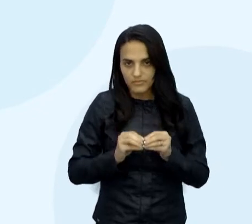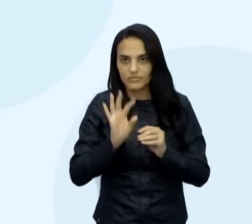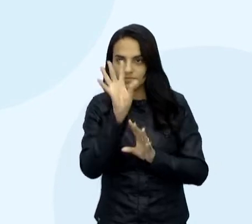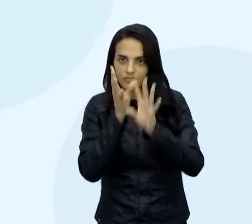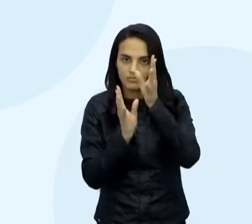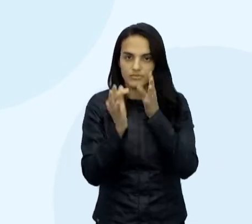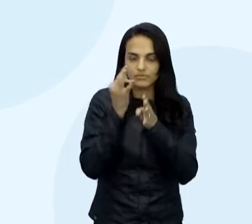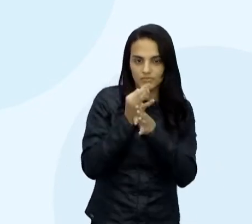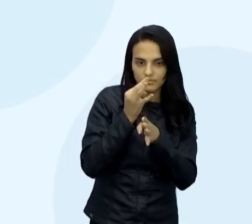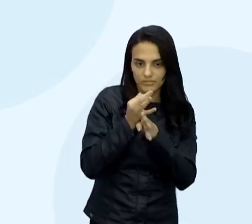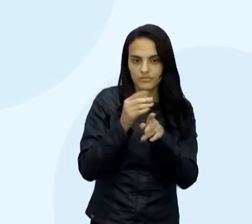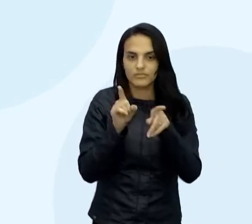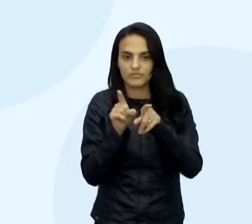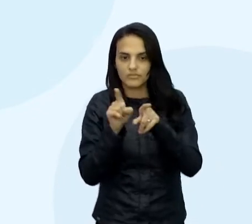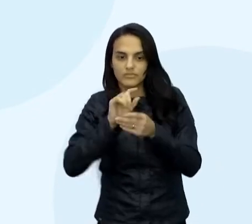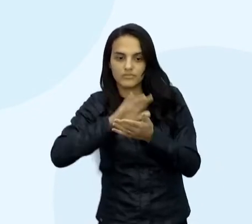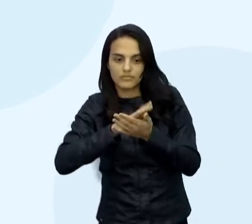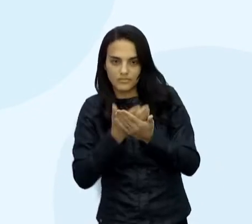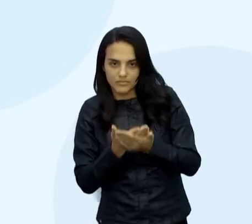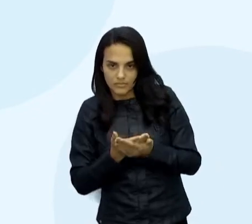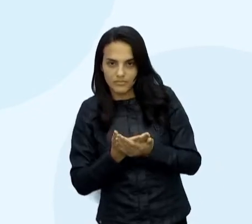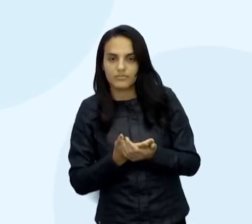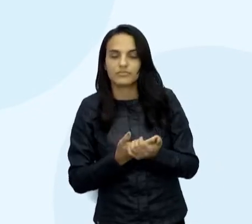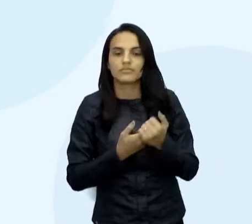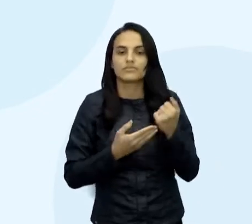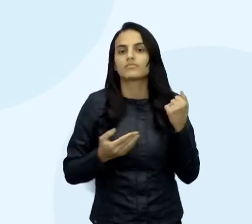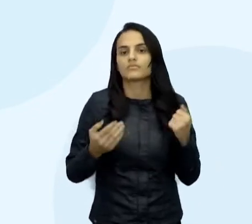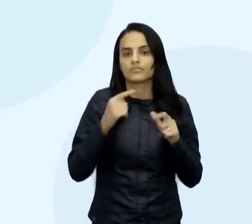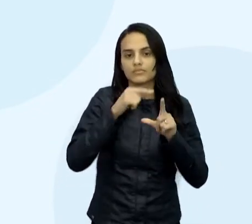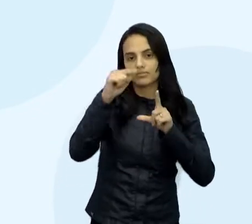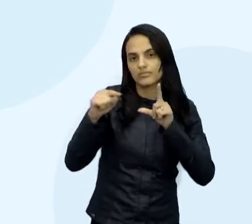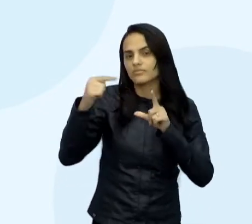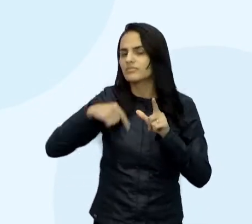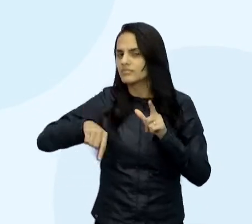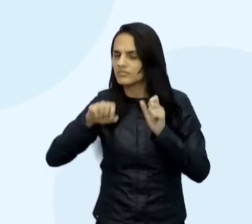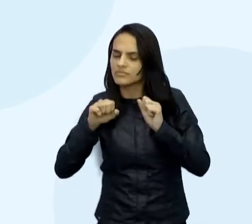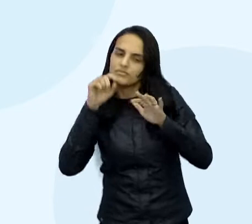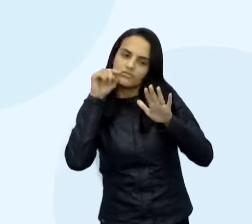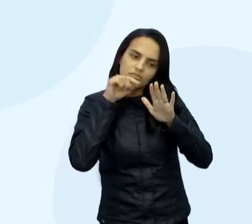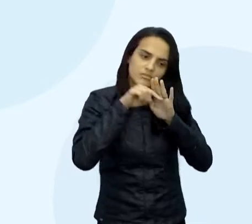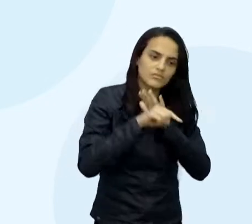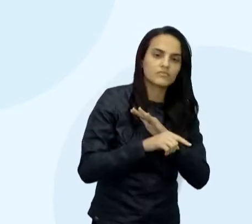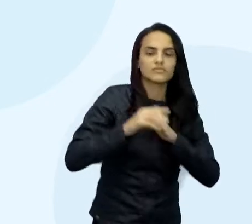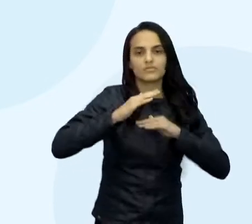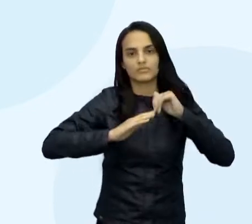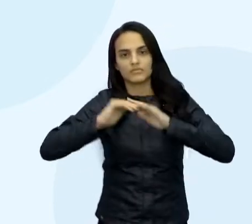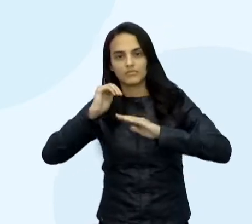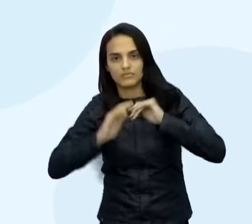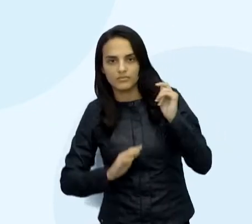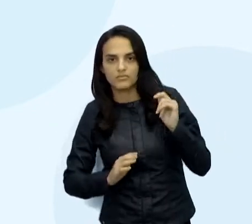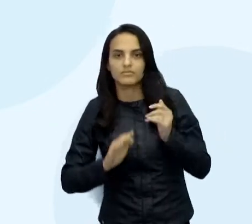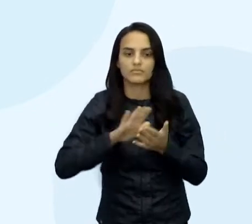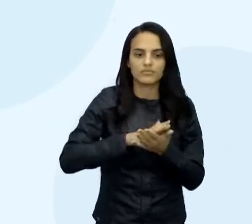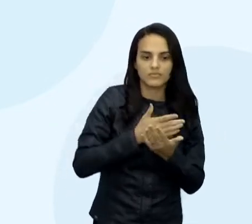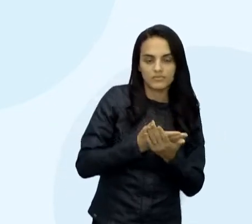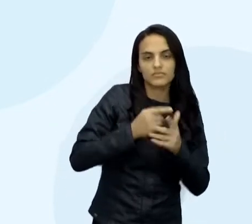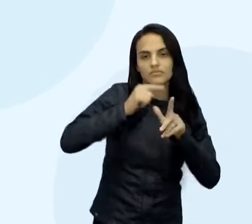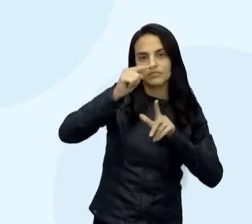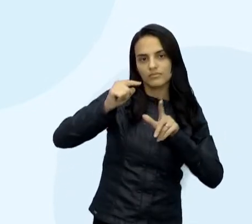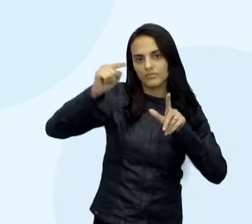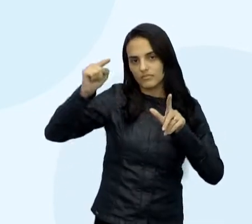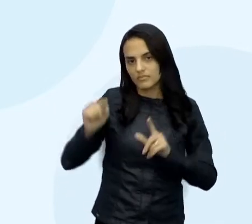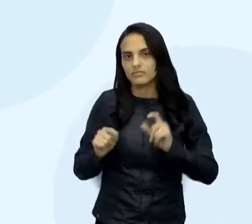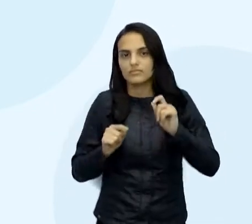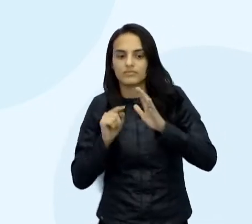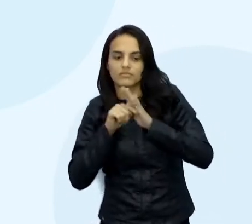Fenômenos Físicos e Interpretação de Gráficos, nós podemos aprofundar habilidades de análise e interpretação de gráficos por